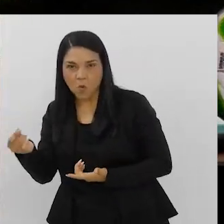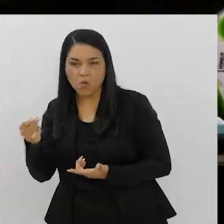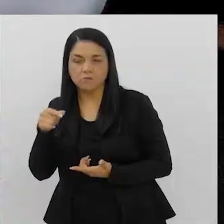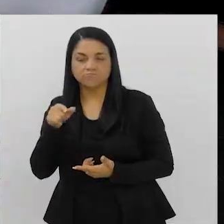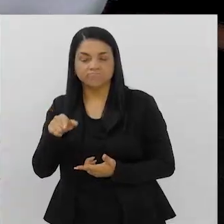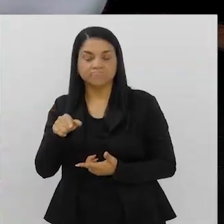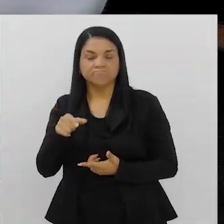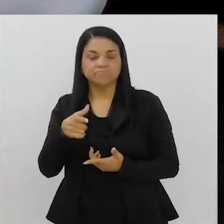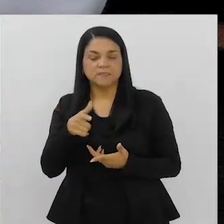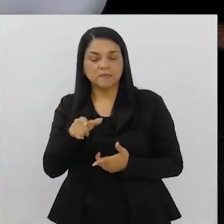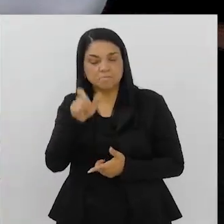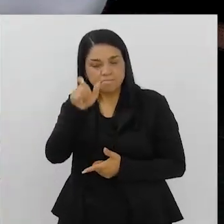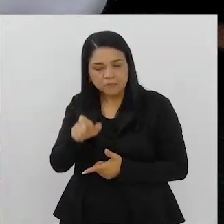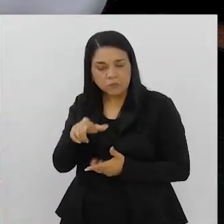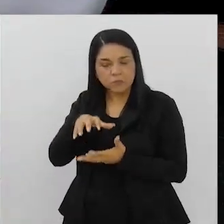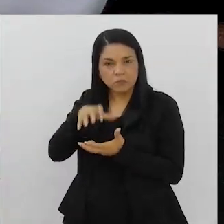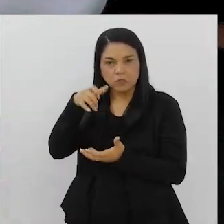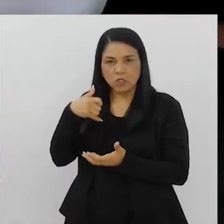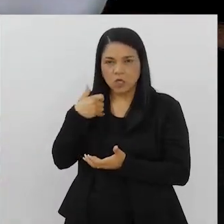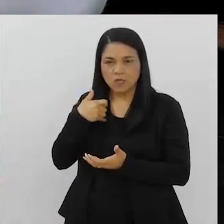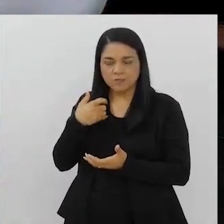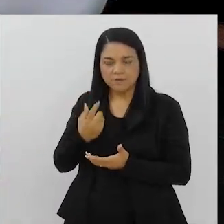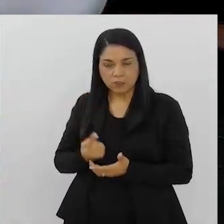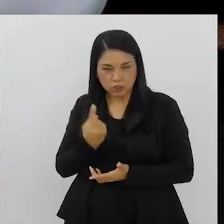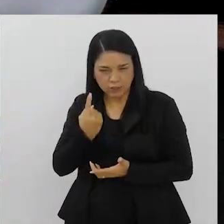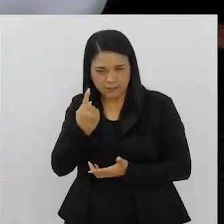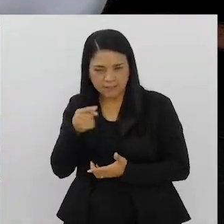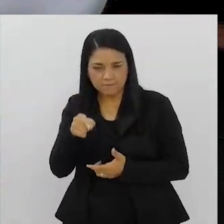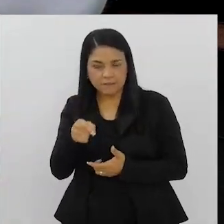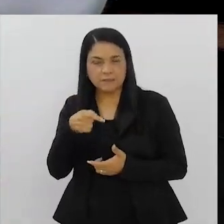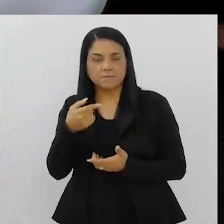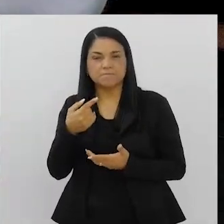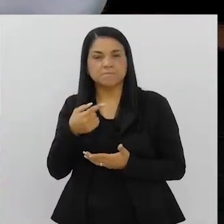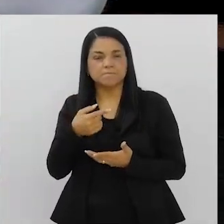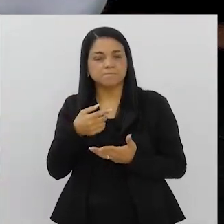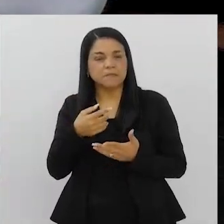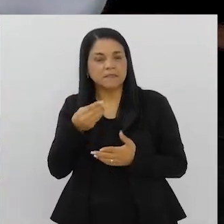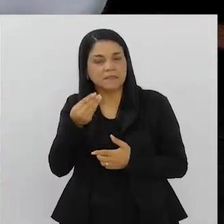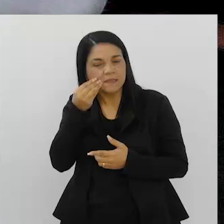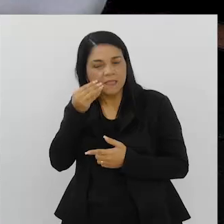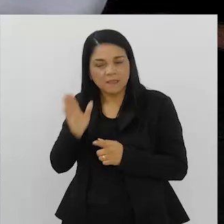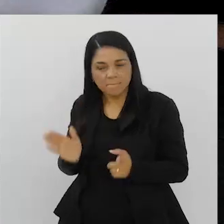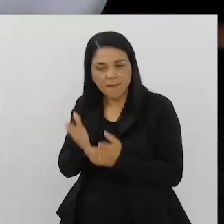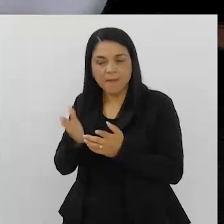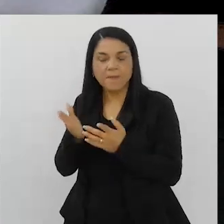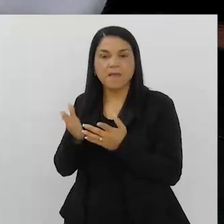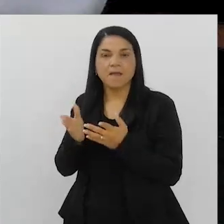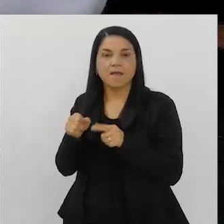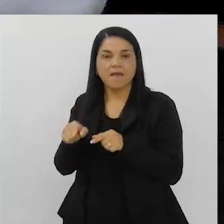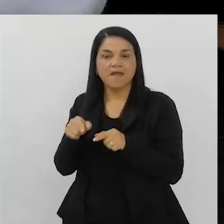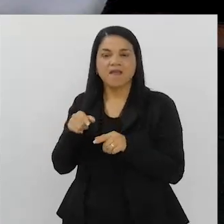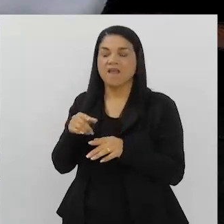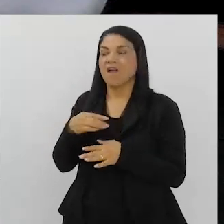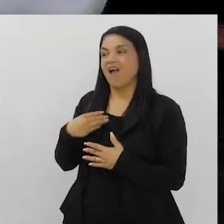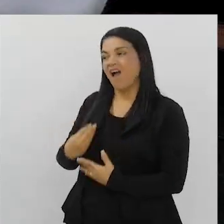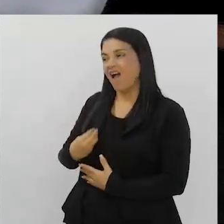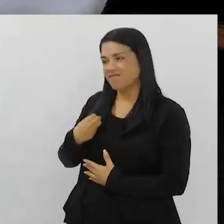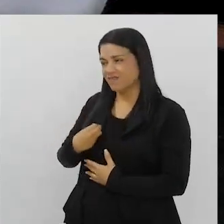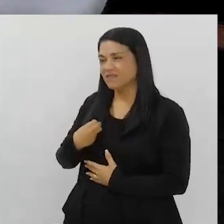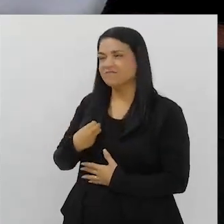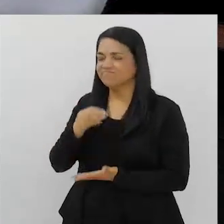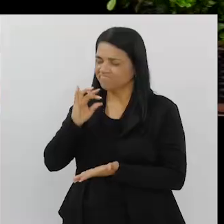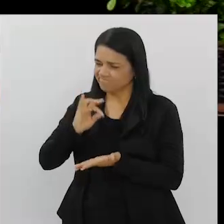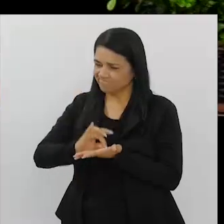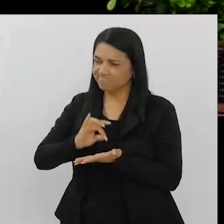vocês tentam puxar ela de dentro dessa... Eu acho que a própria vida, né, vai fazendo muitas das vezes a pessoa se voltar.